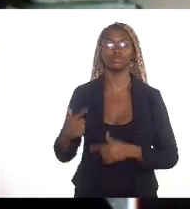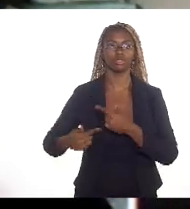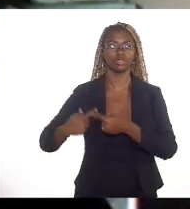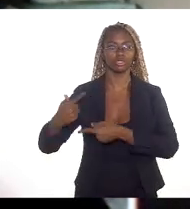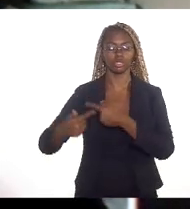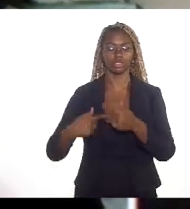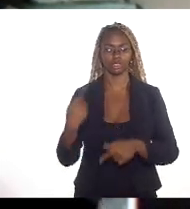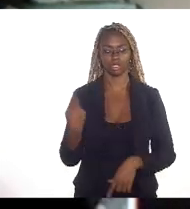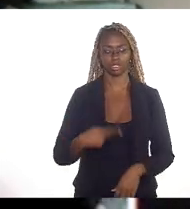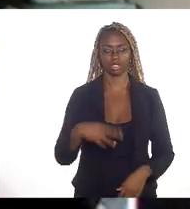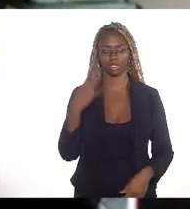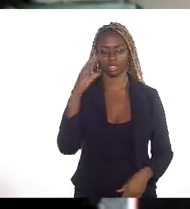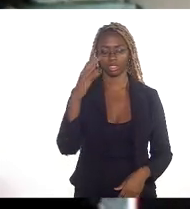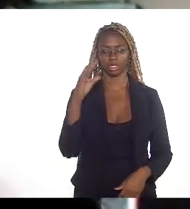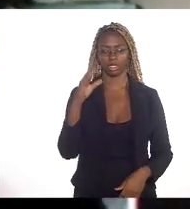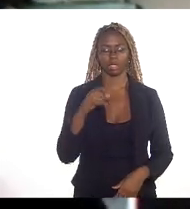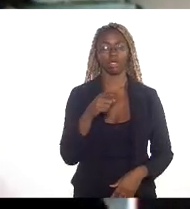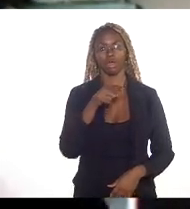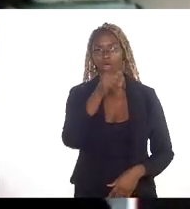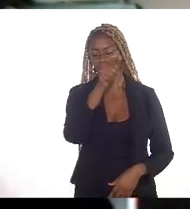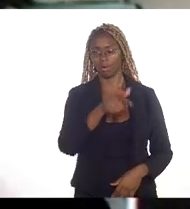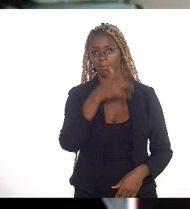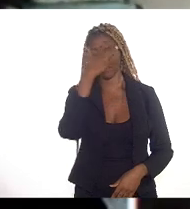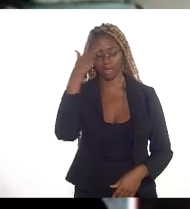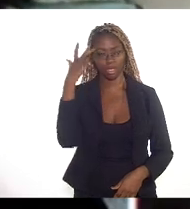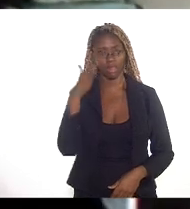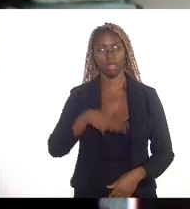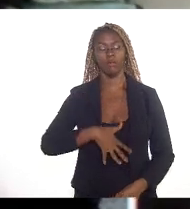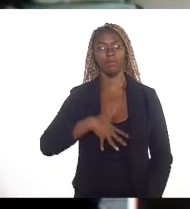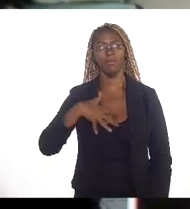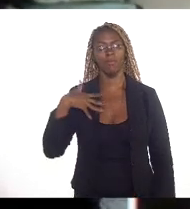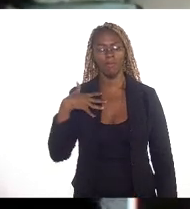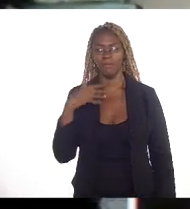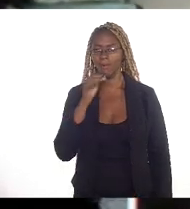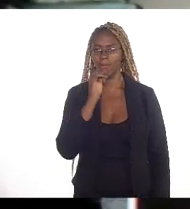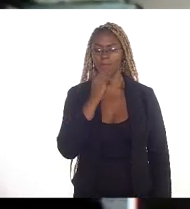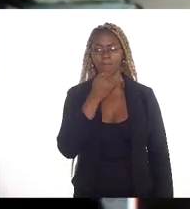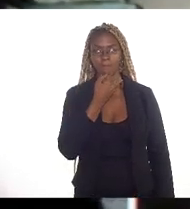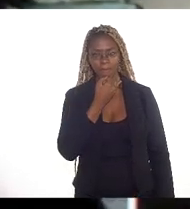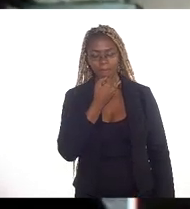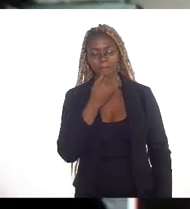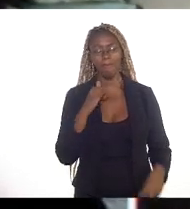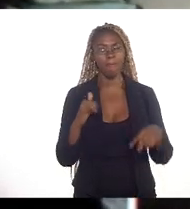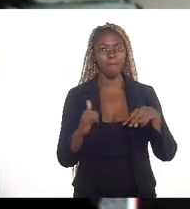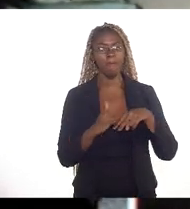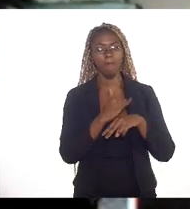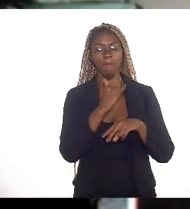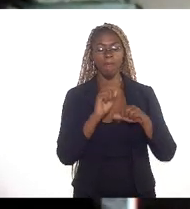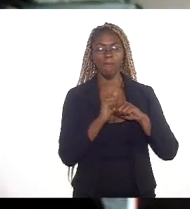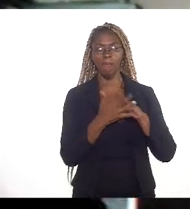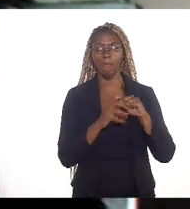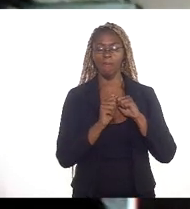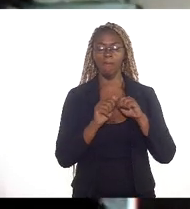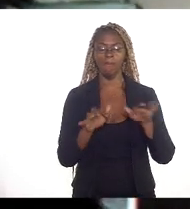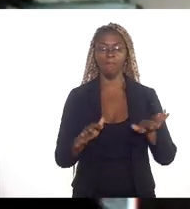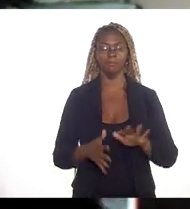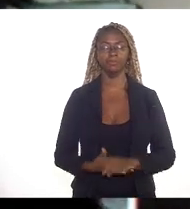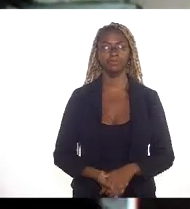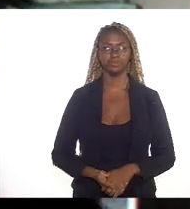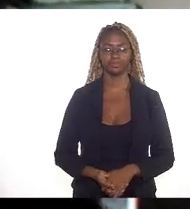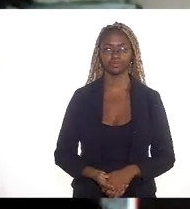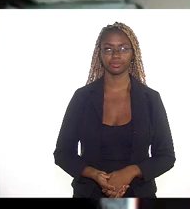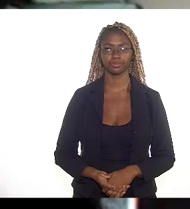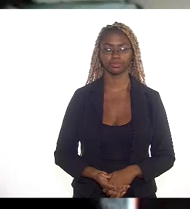de Niterói. Era alguém que nos orgulhava e, infelizmente, é mais uma vítima dessa pandemia.